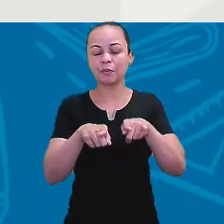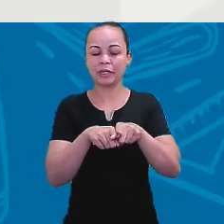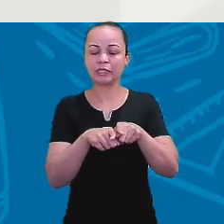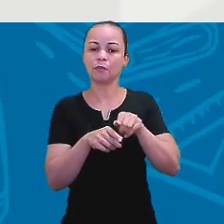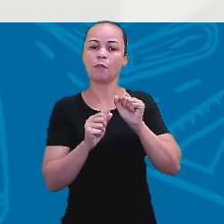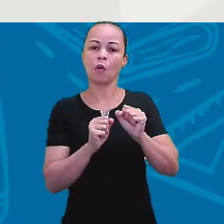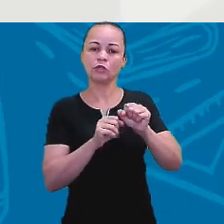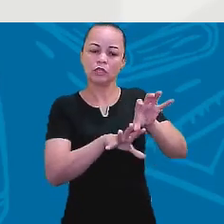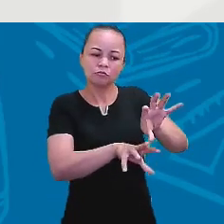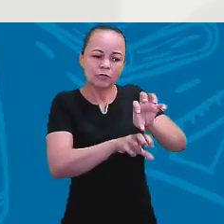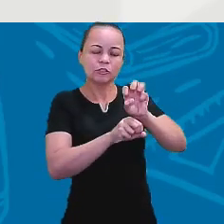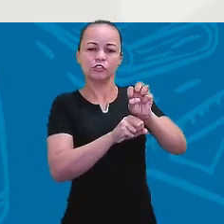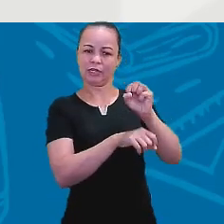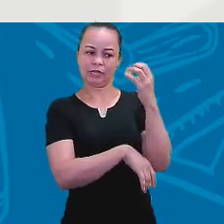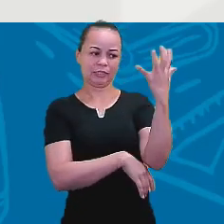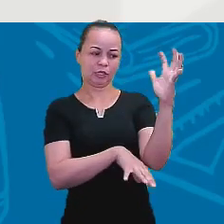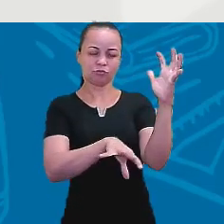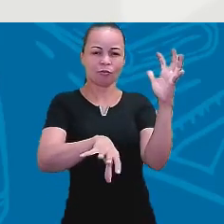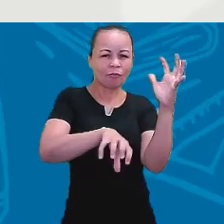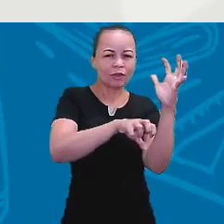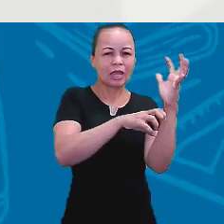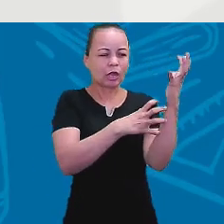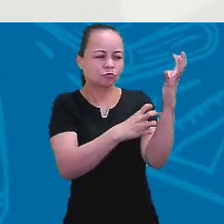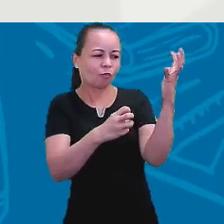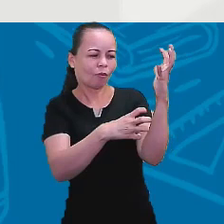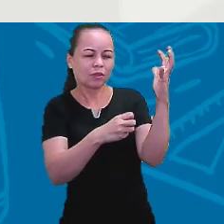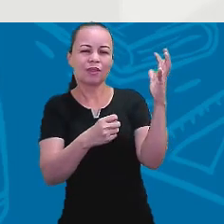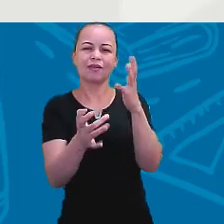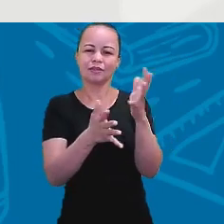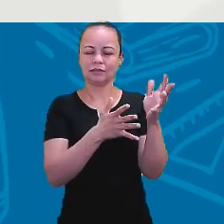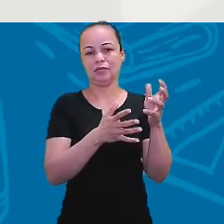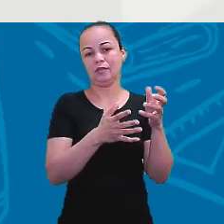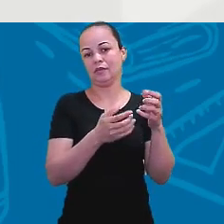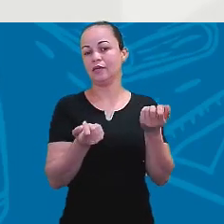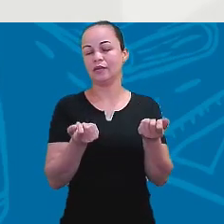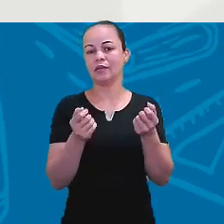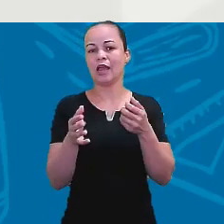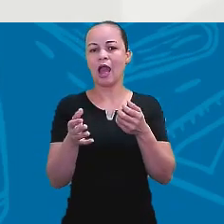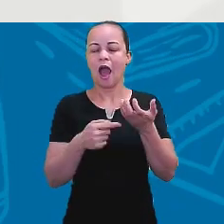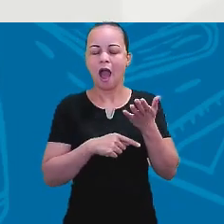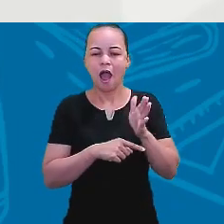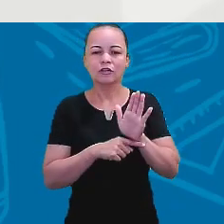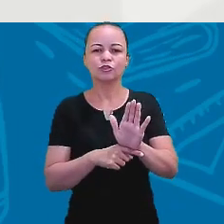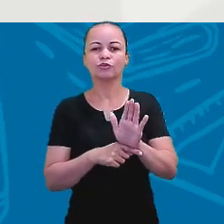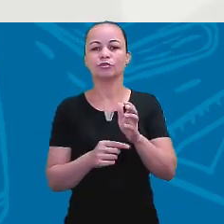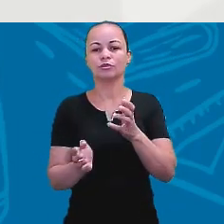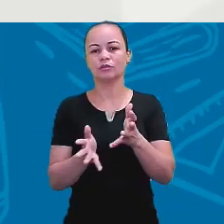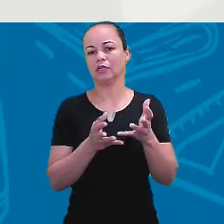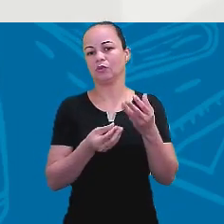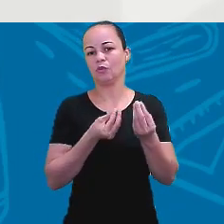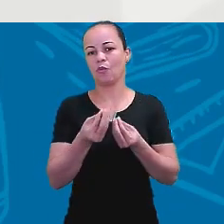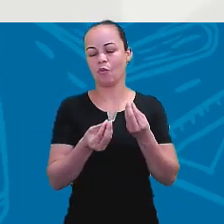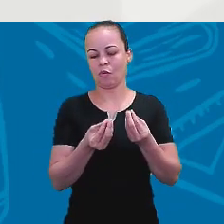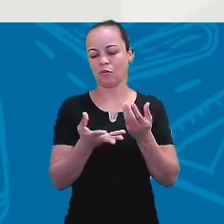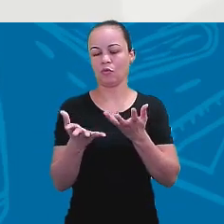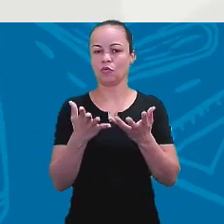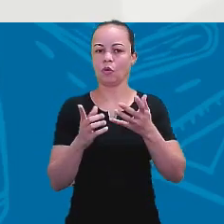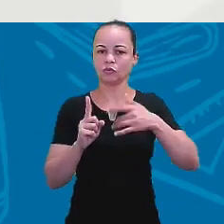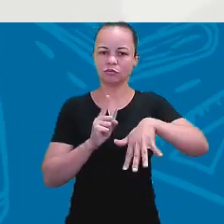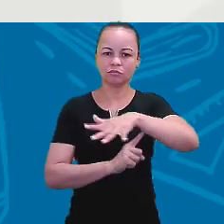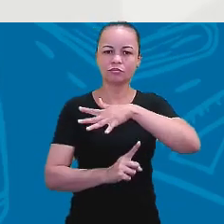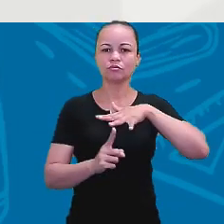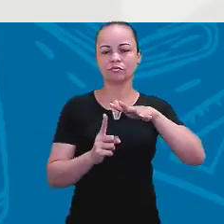mais matéria-prima da natureza e acabar ajudando como um todo aí o nosso meio ambiente.